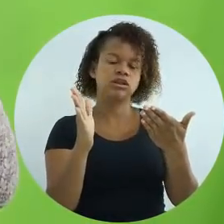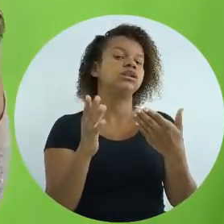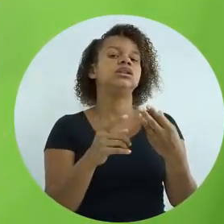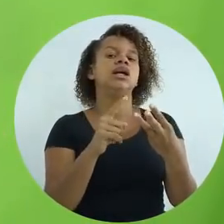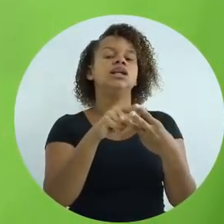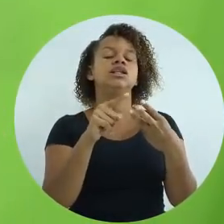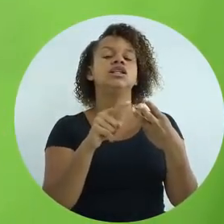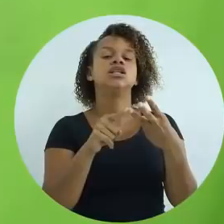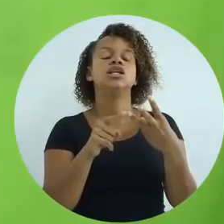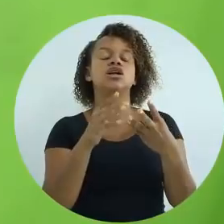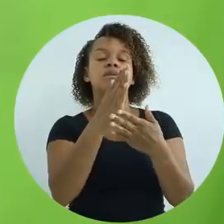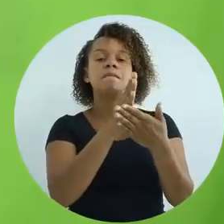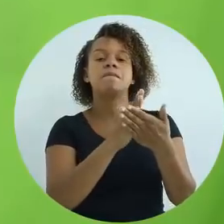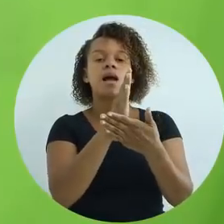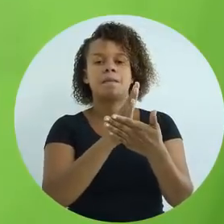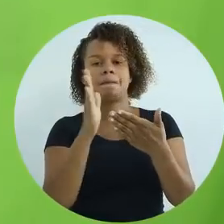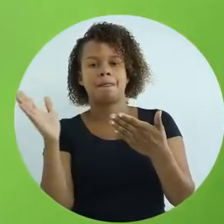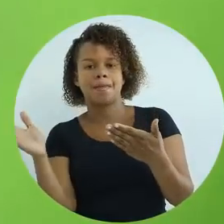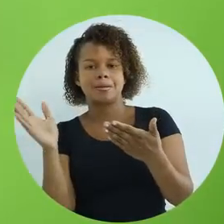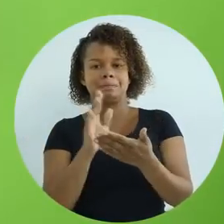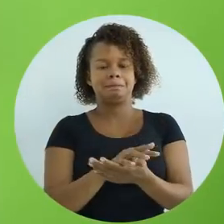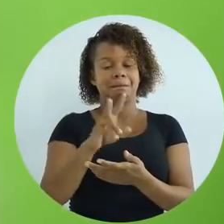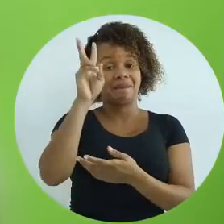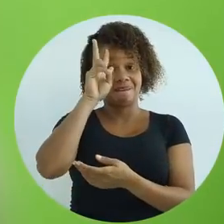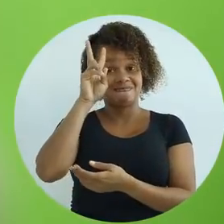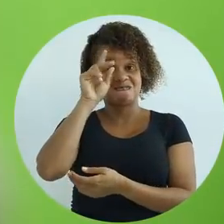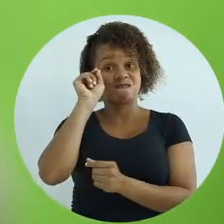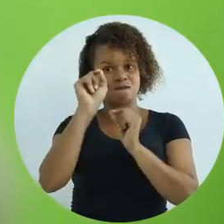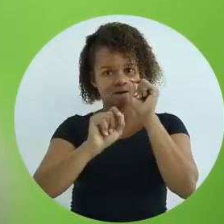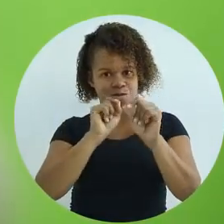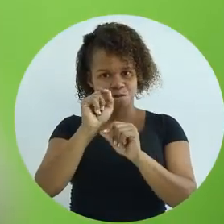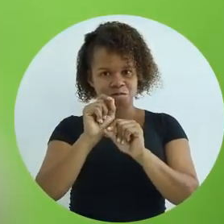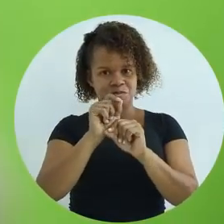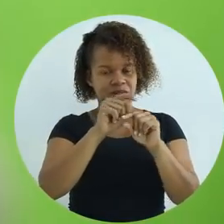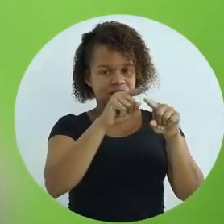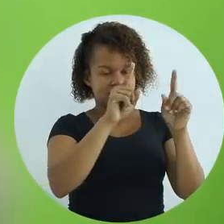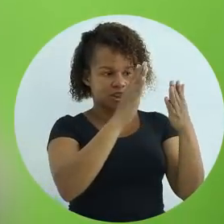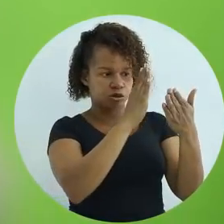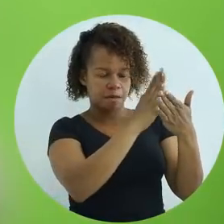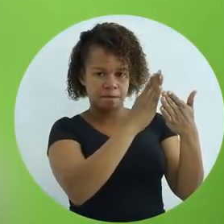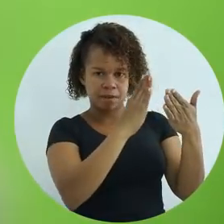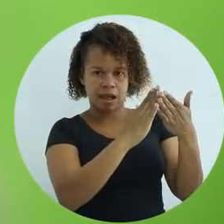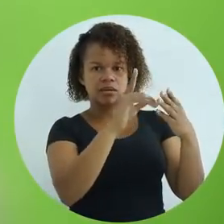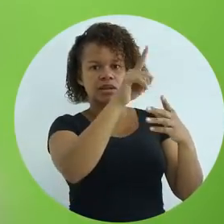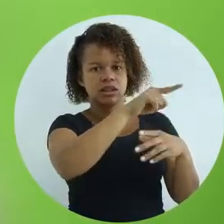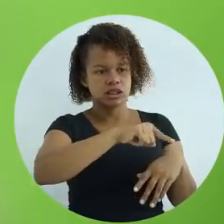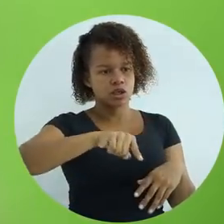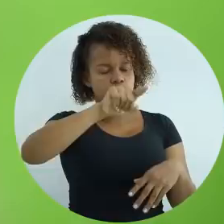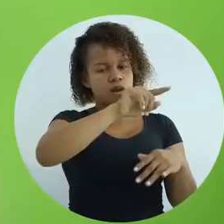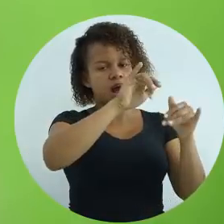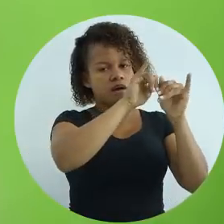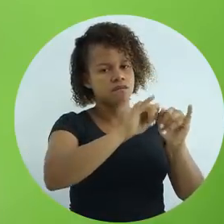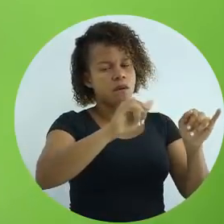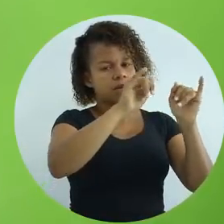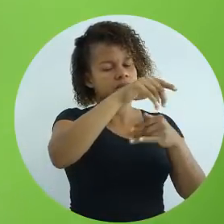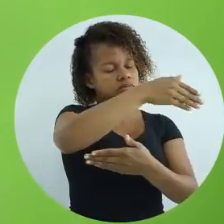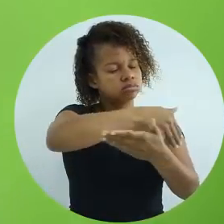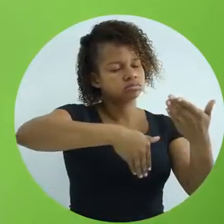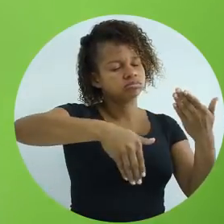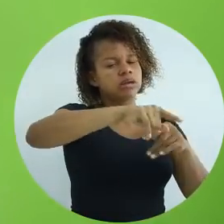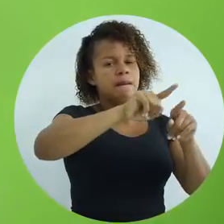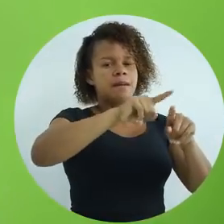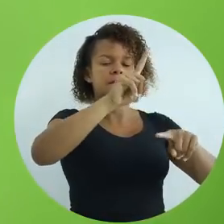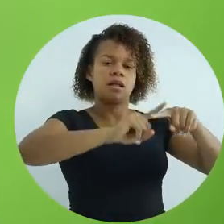3 grandes partes. Lembrando-se que nestas partes circulam as informações e